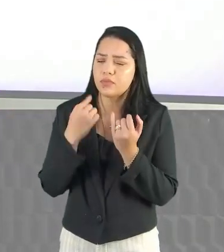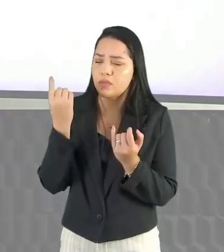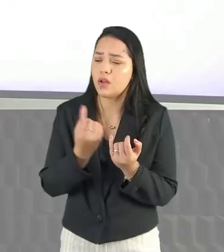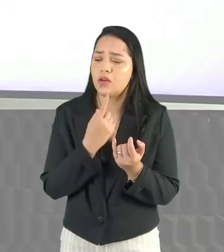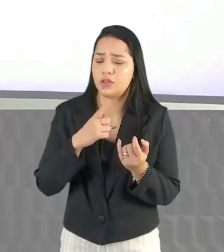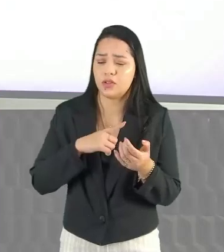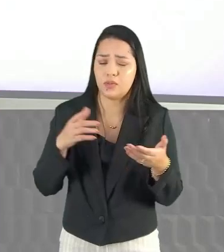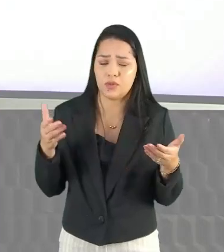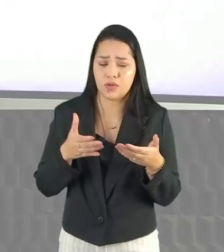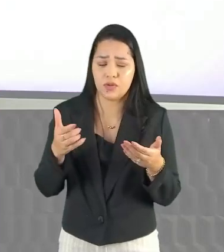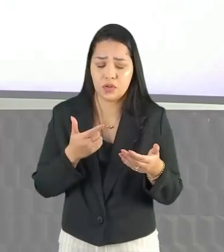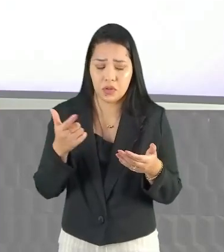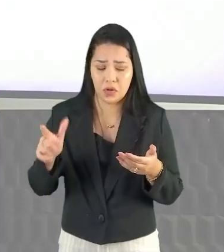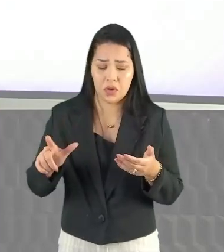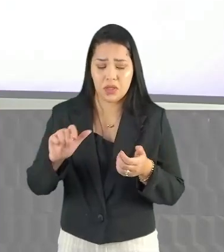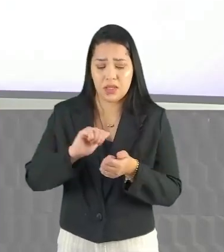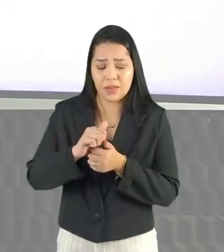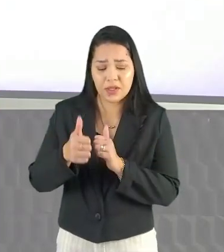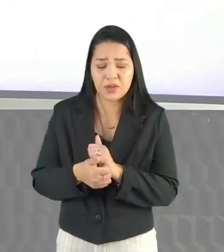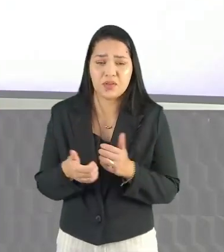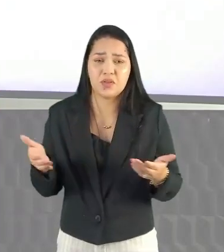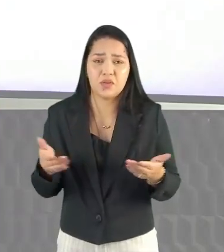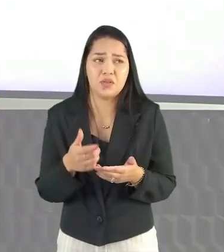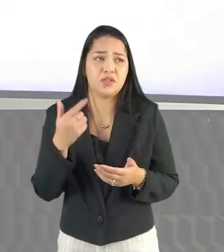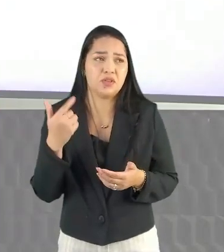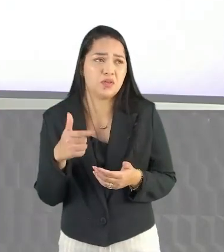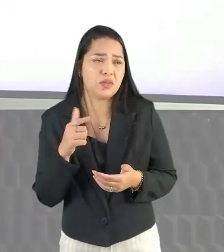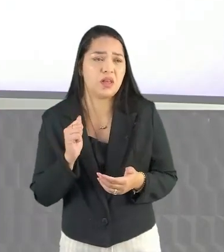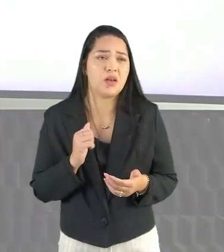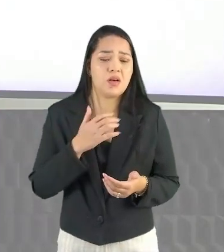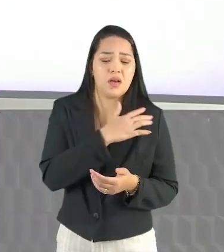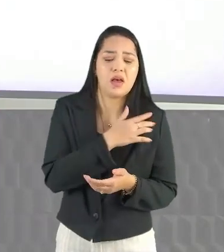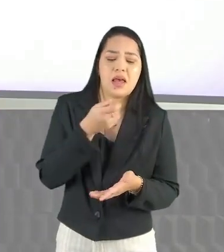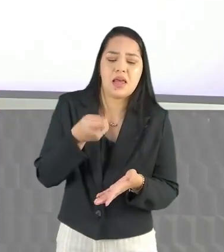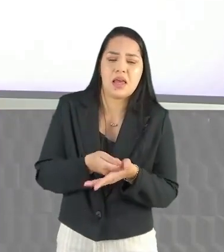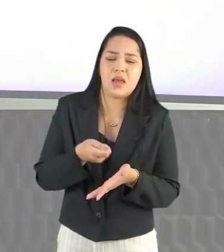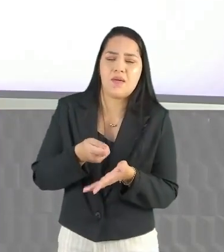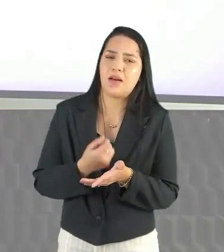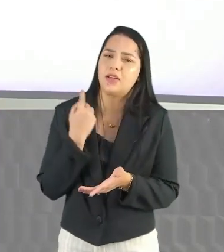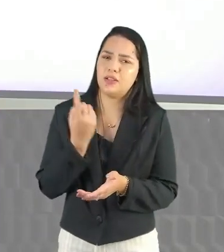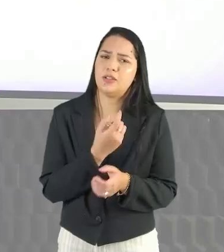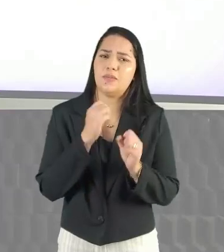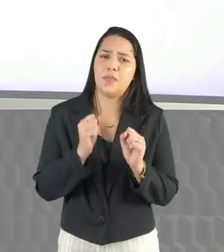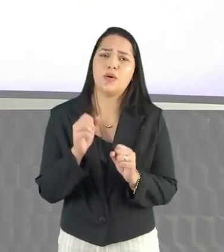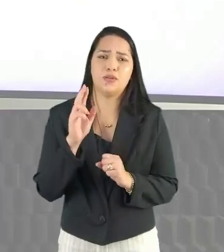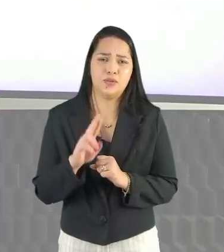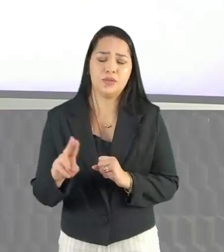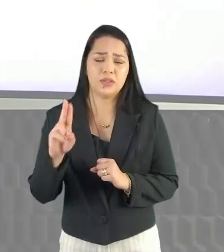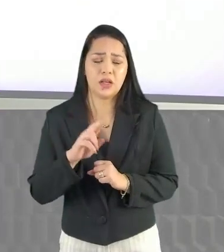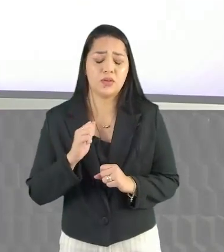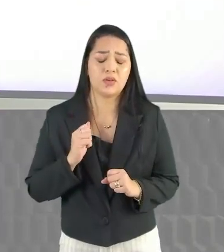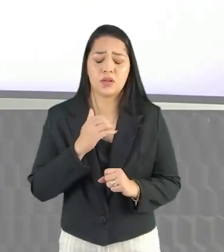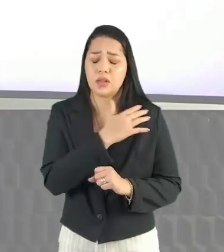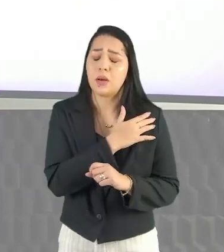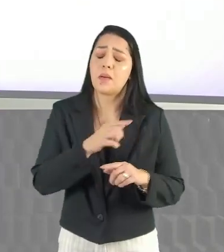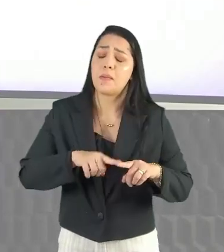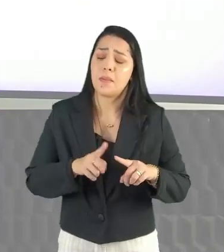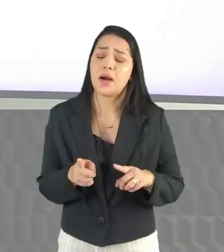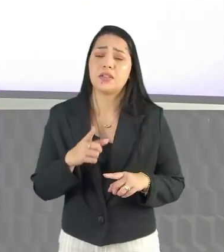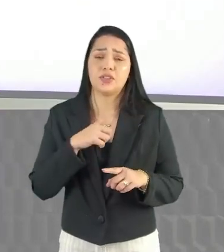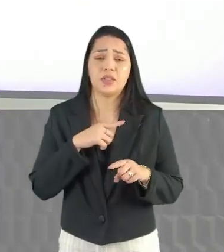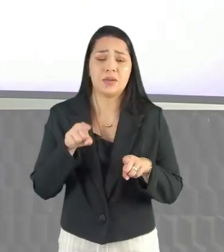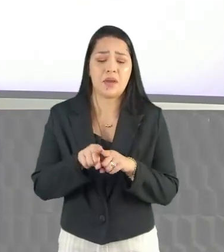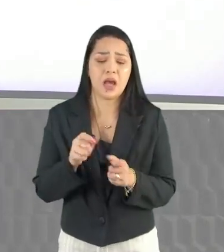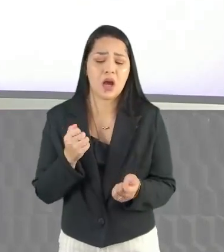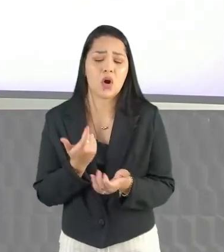temos hoje, de outras formas, claro, você não tem mais essa figura, né, igual, a gente pode utilizar isso do coronel, mas ainda você tem a compra